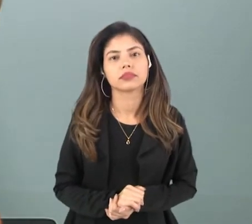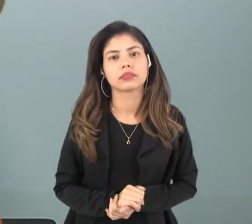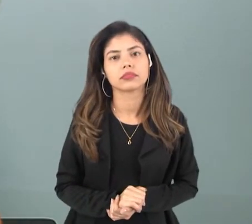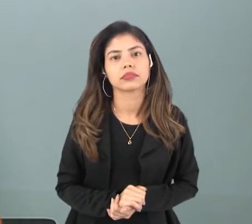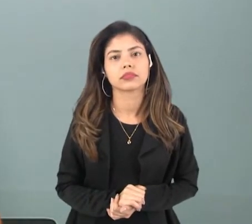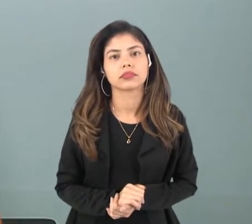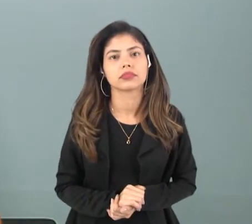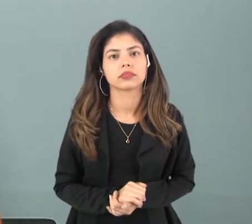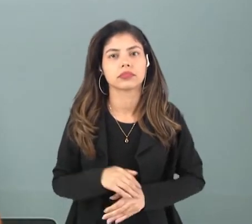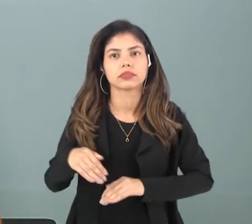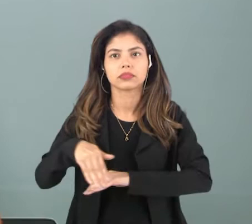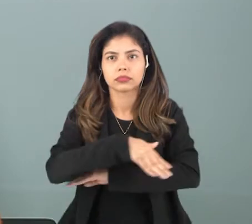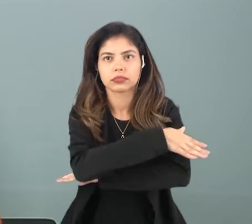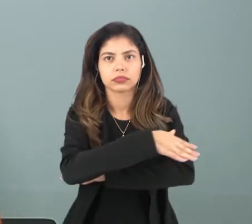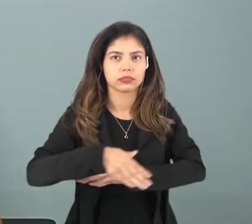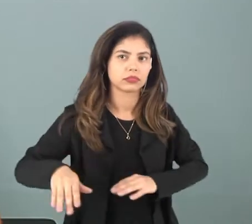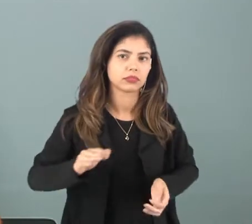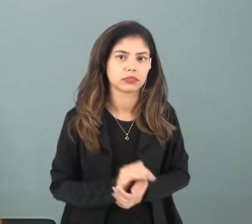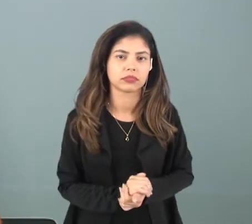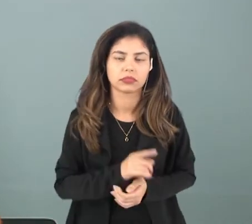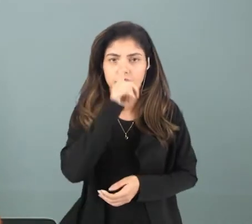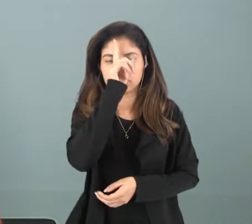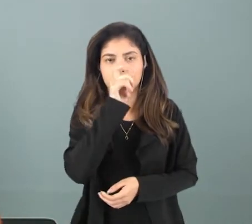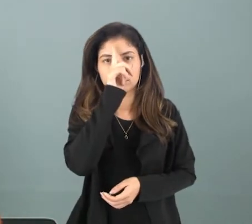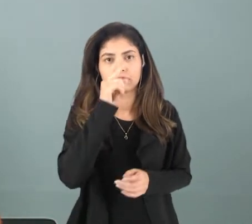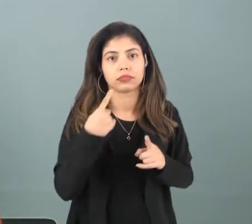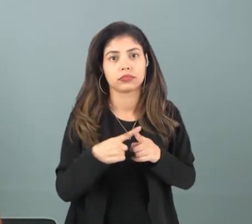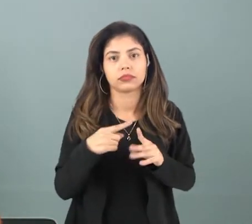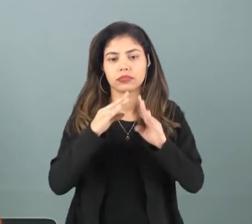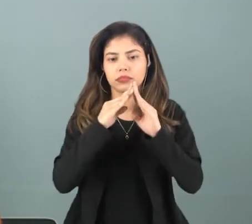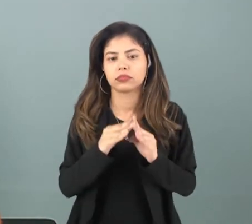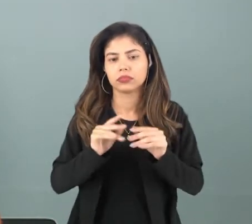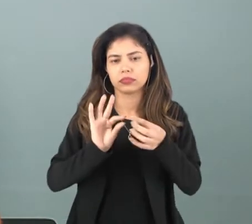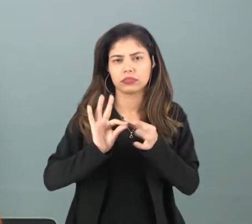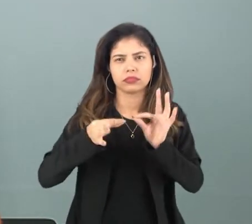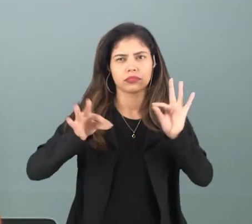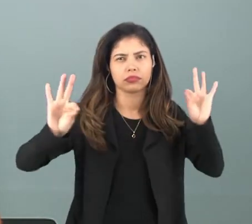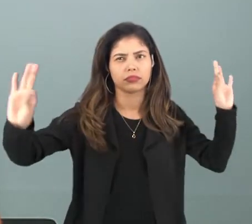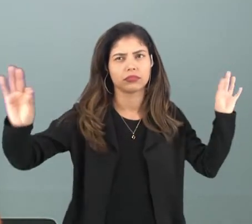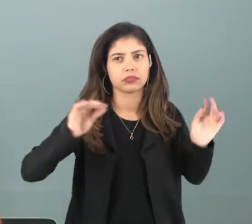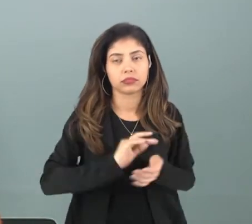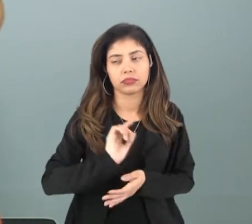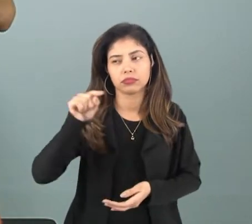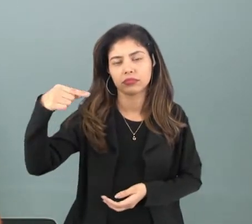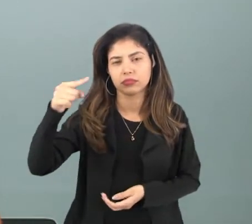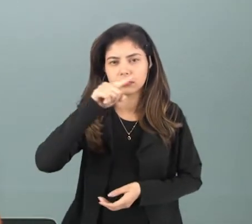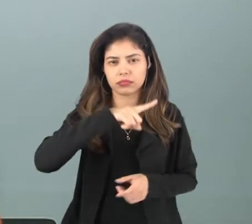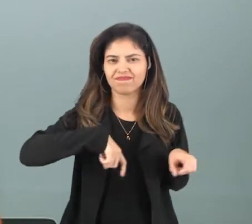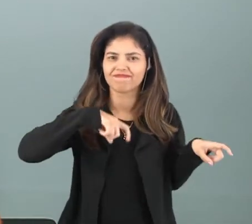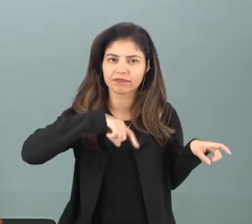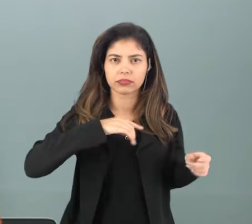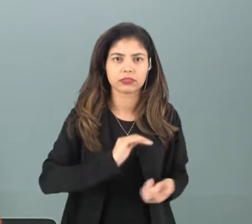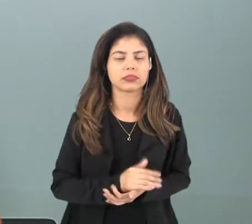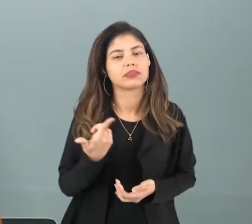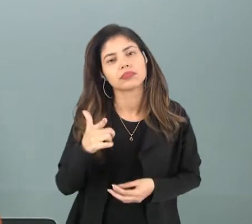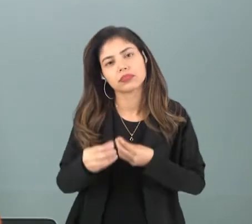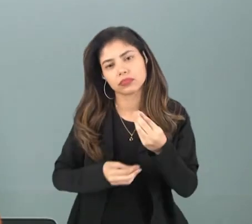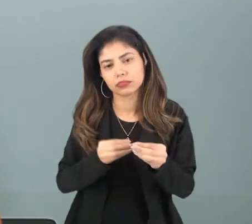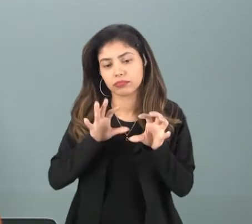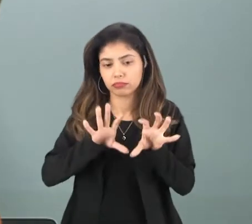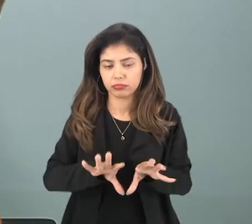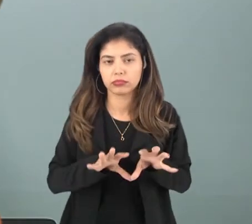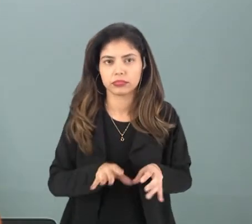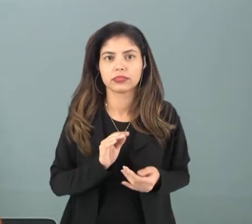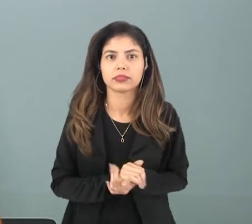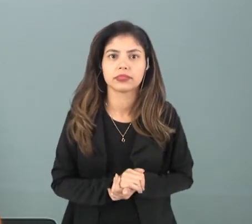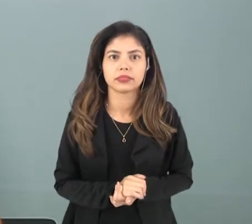lá nos corredores, dormem em algum lugar. Por quê? Porque eles moram muito longe, moram lá na zona rural e não tem onde ficar. Então eles acampam